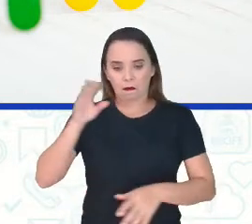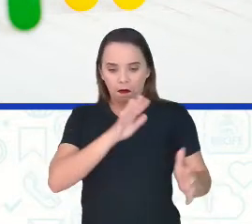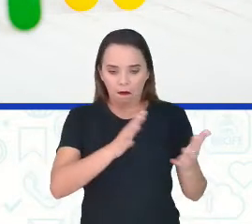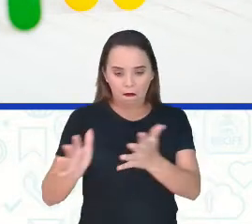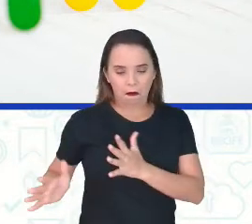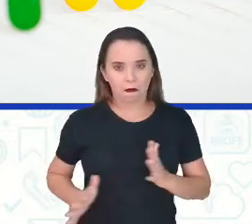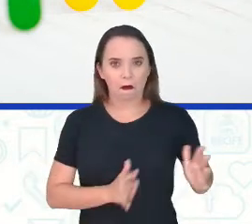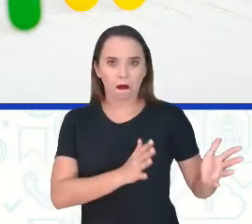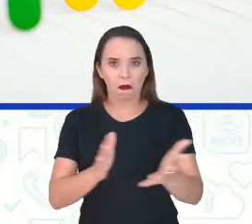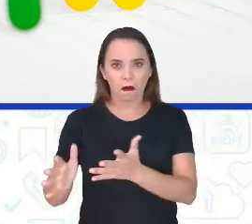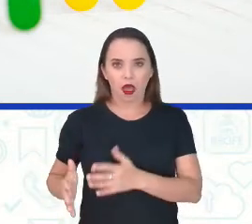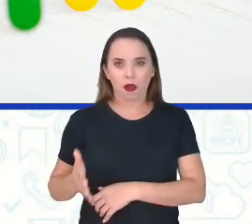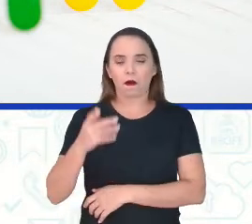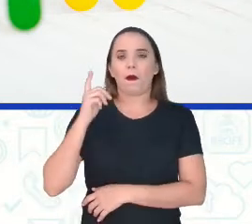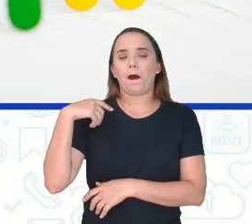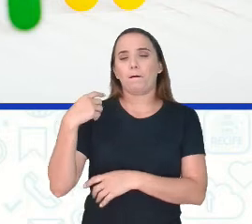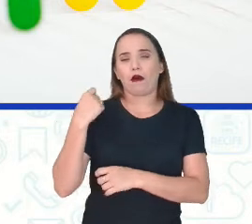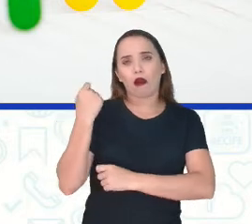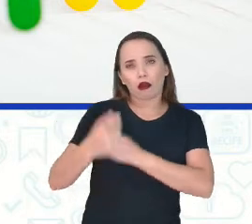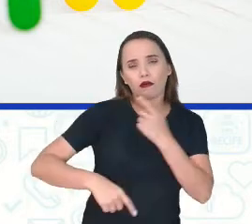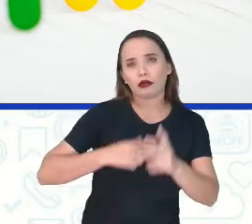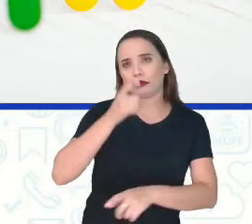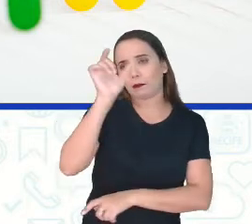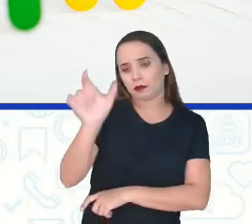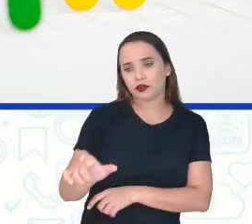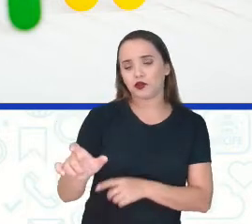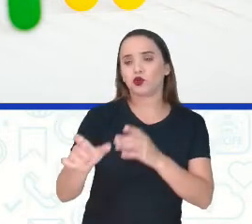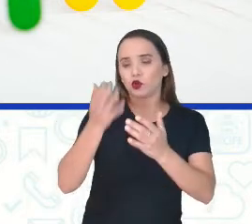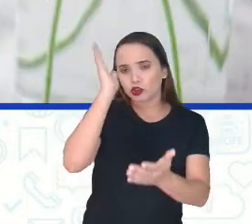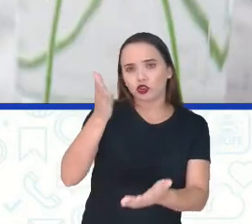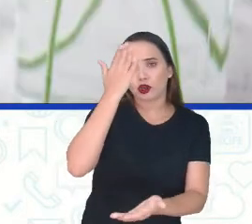seu texto realmente não faça ideia do que você está falando.